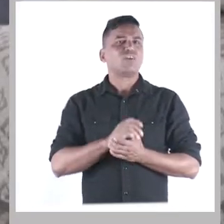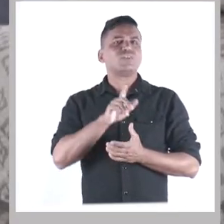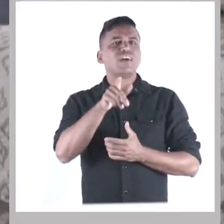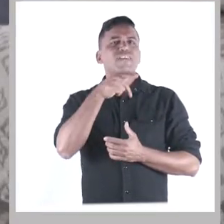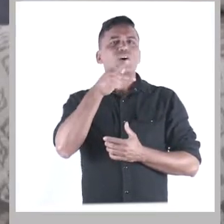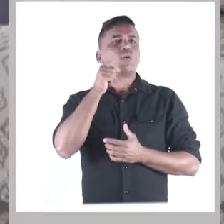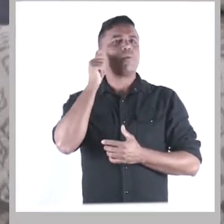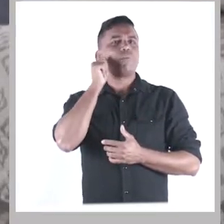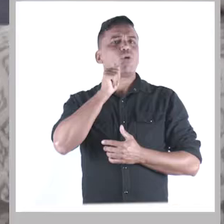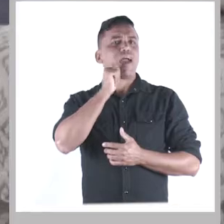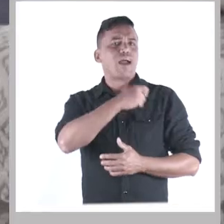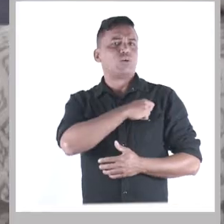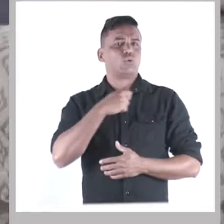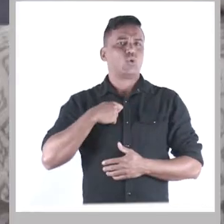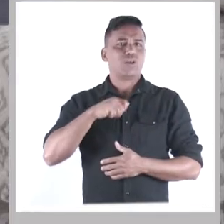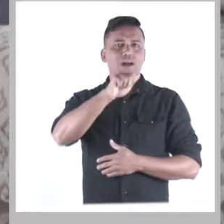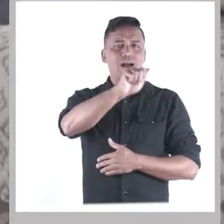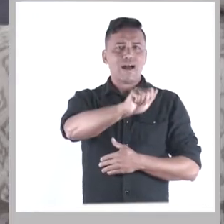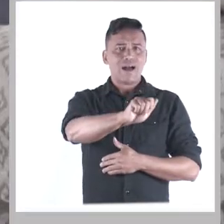Alice Walker,